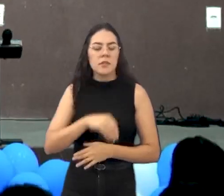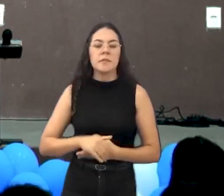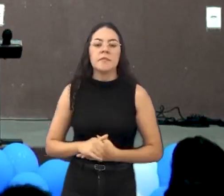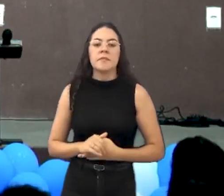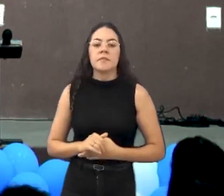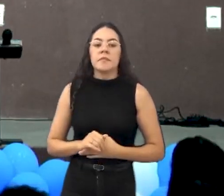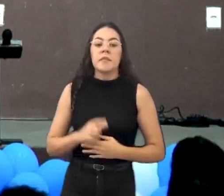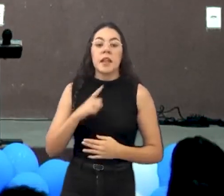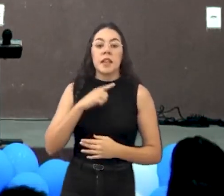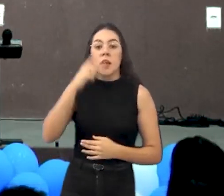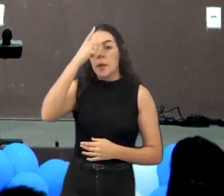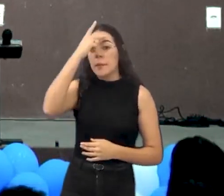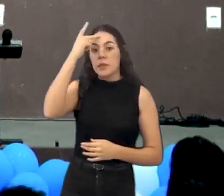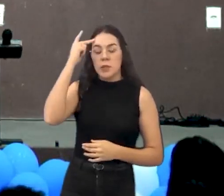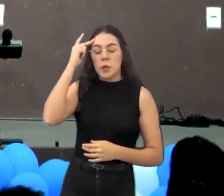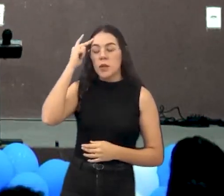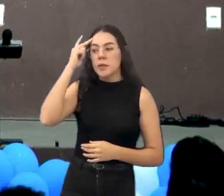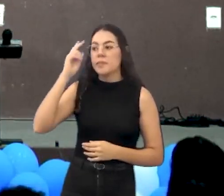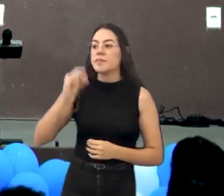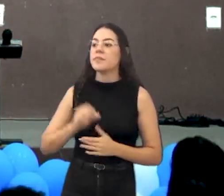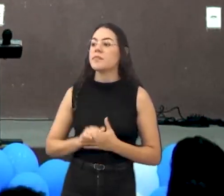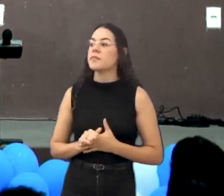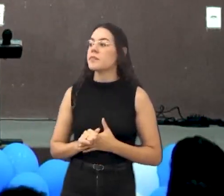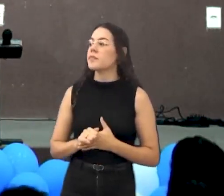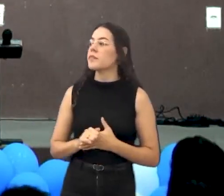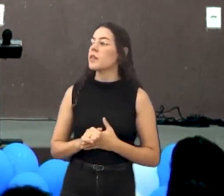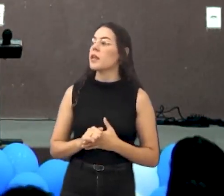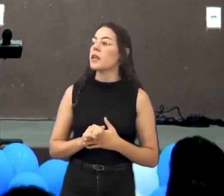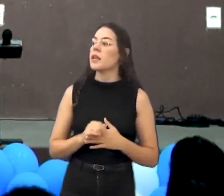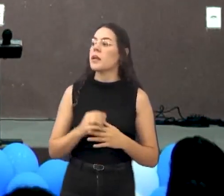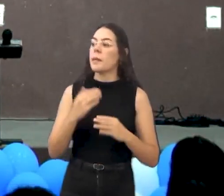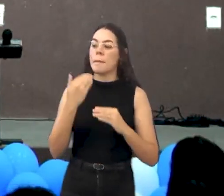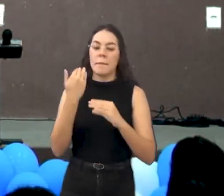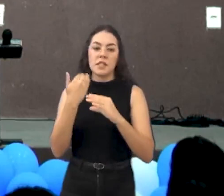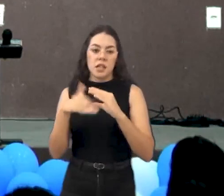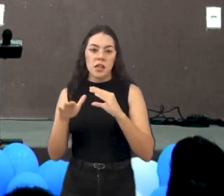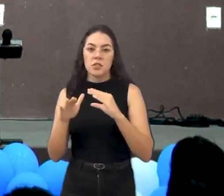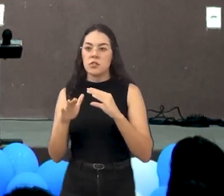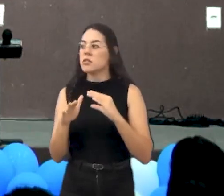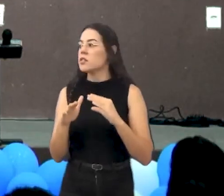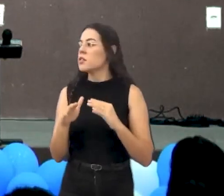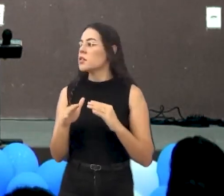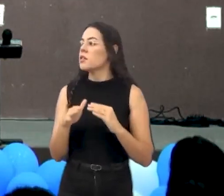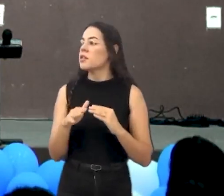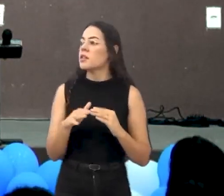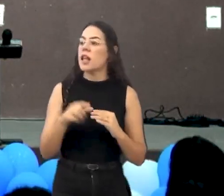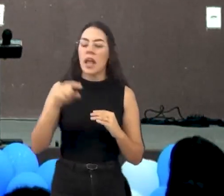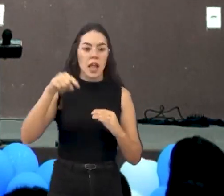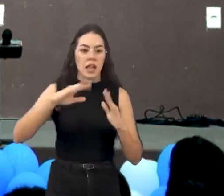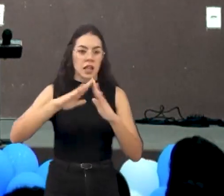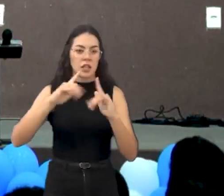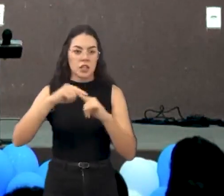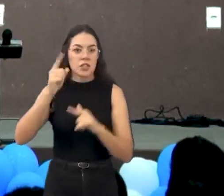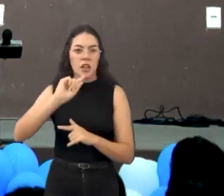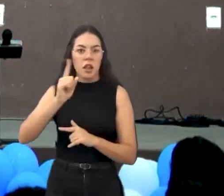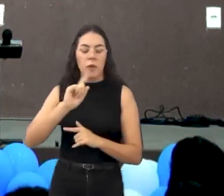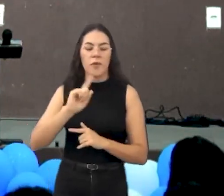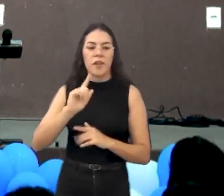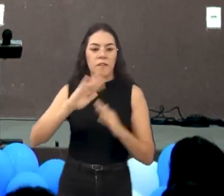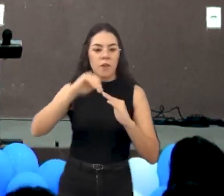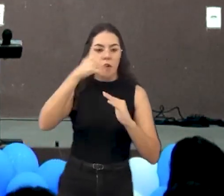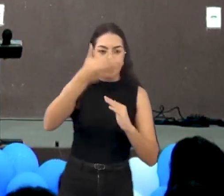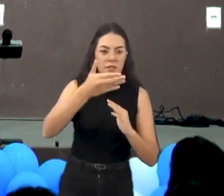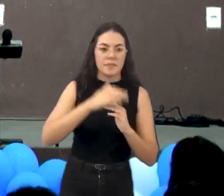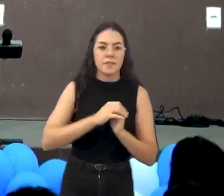fica mandando para mim umas mensagens, né? Meu irmão, não é você não é ninguém aqui da igreja não, é de fora. Certo?